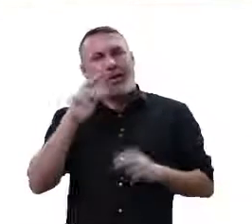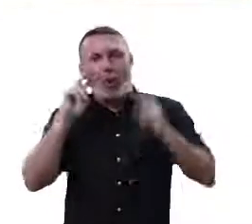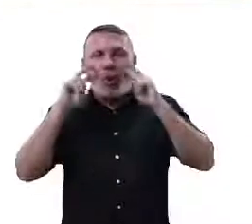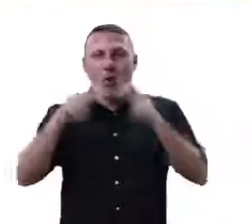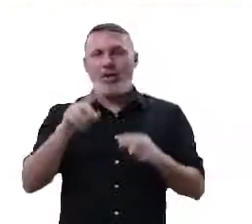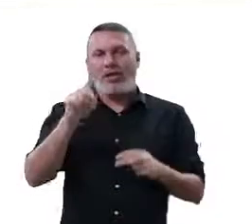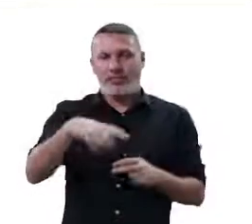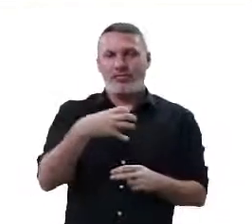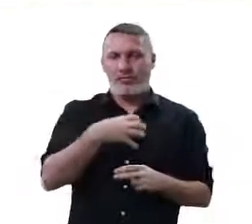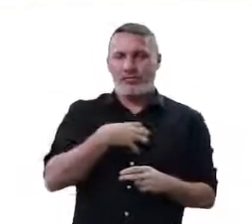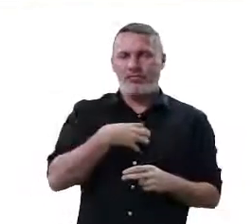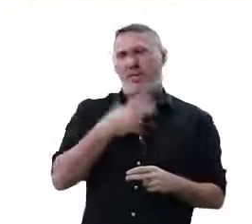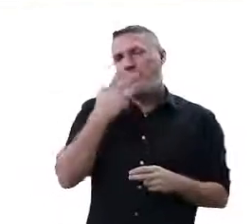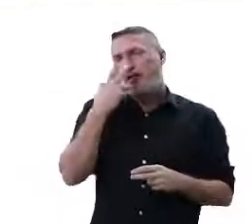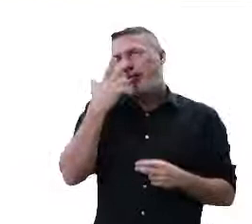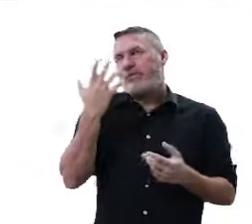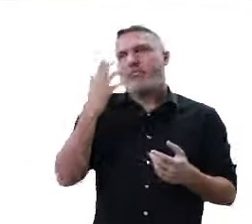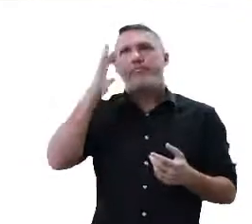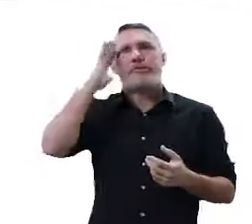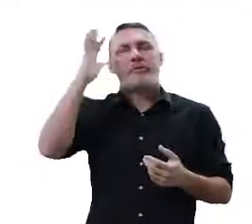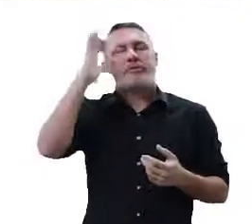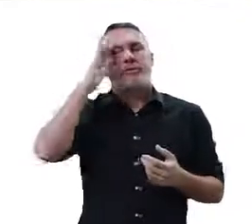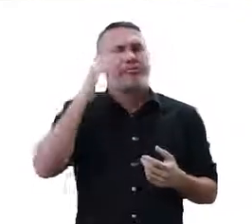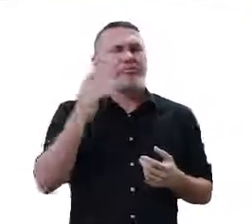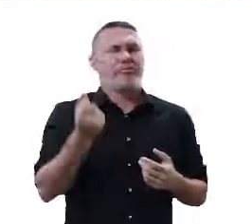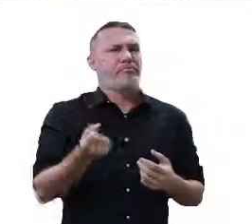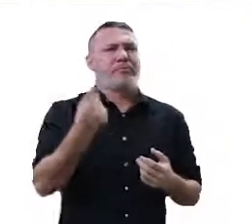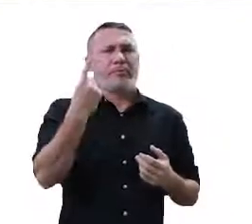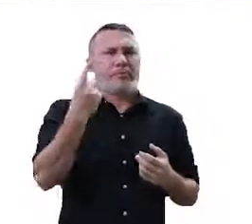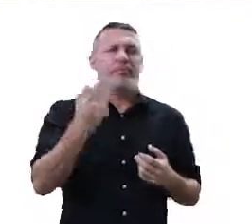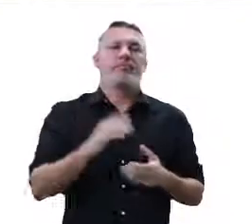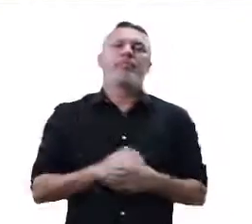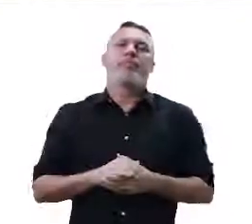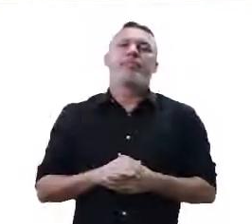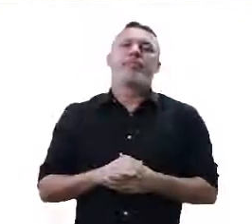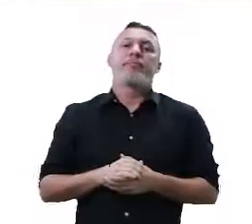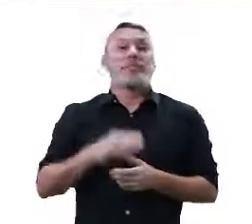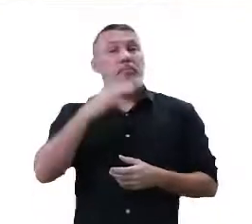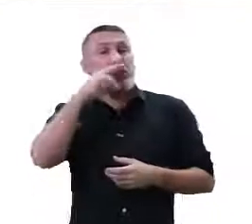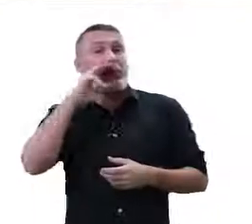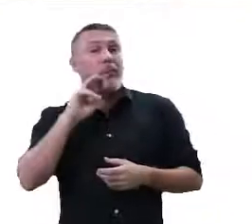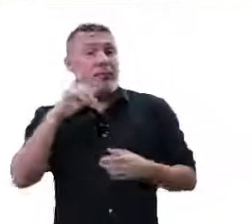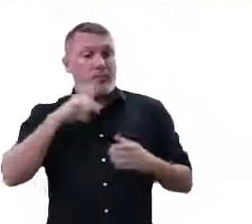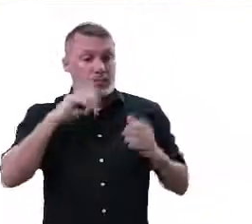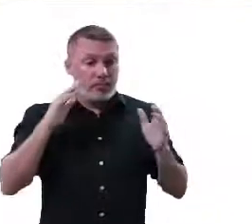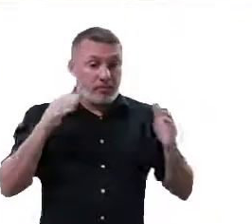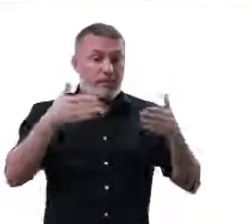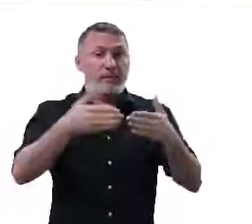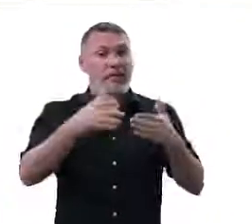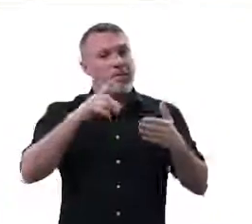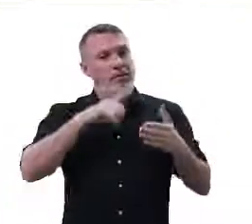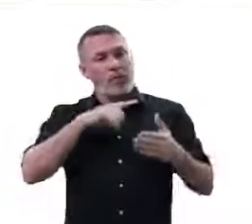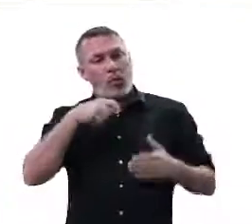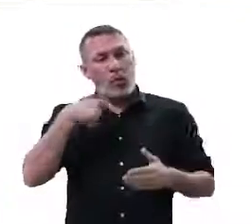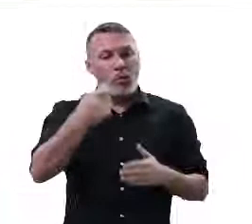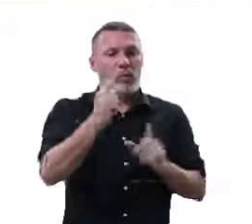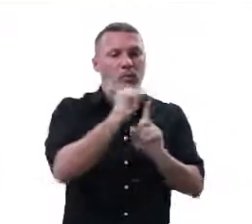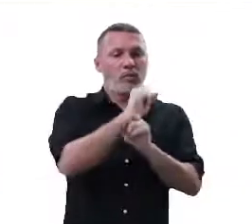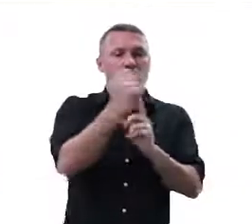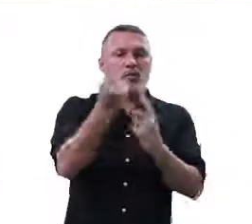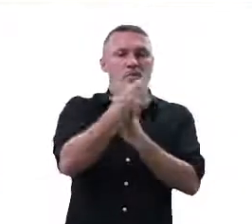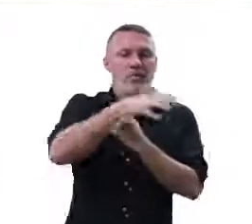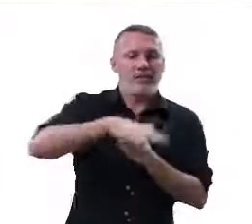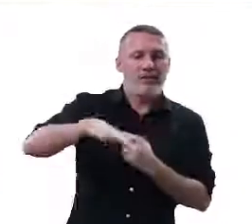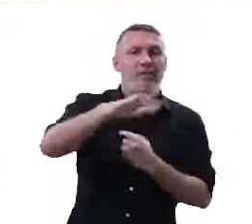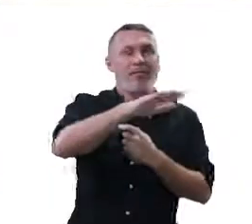Então é algo que seria fantasioso. O Marx, por sua vez, por que ele denomina o